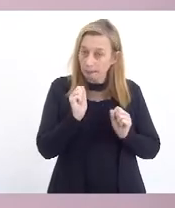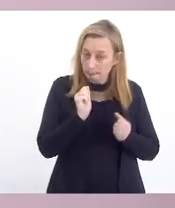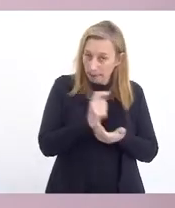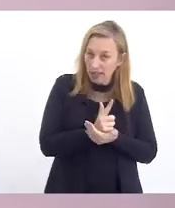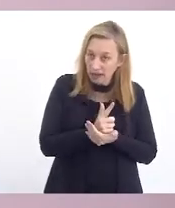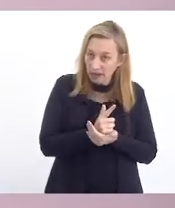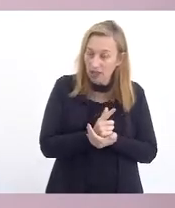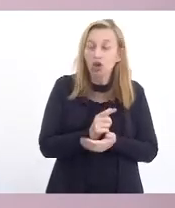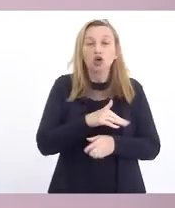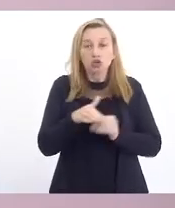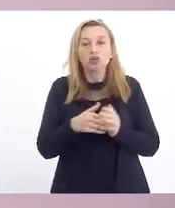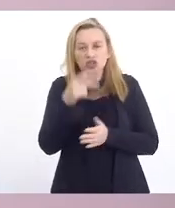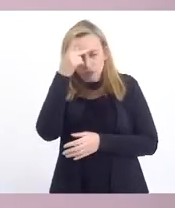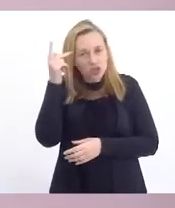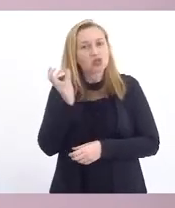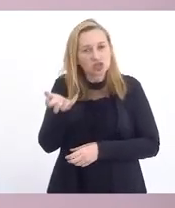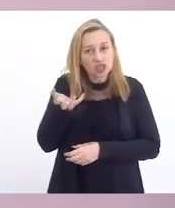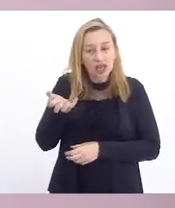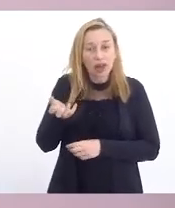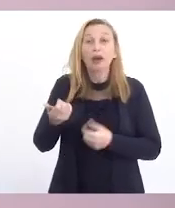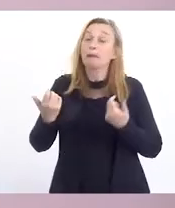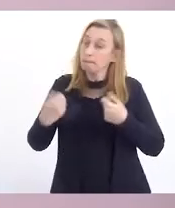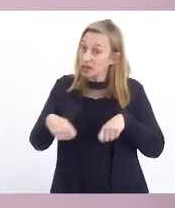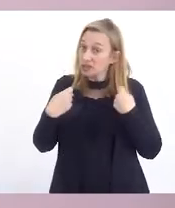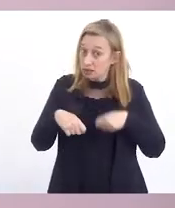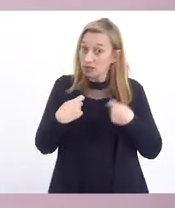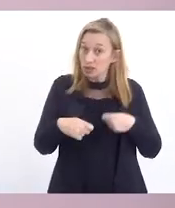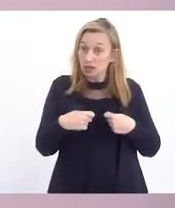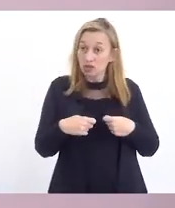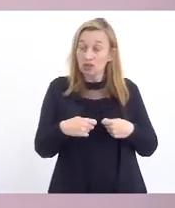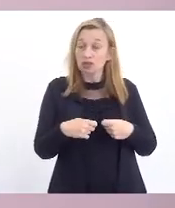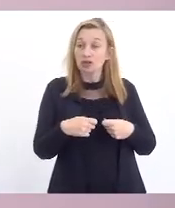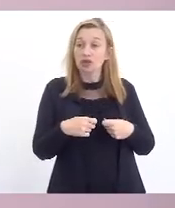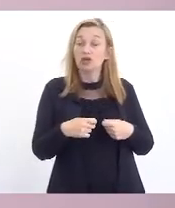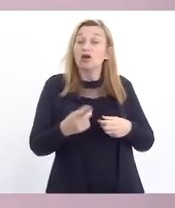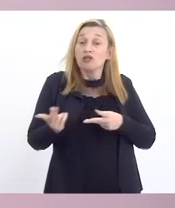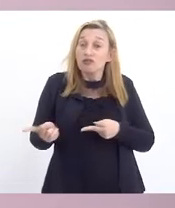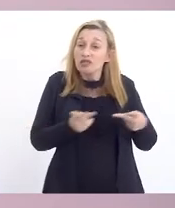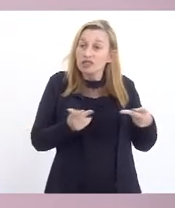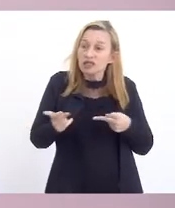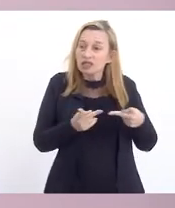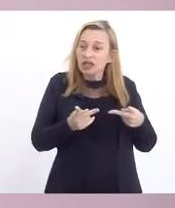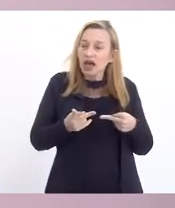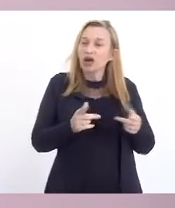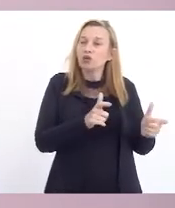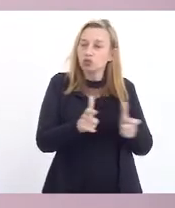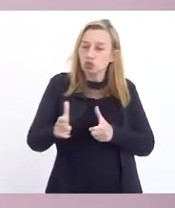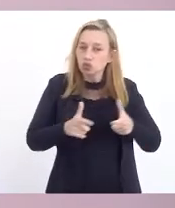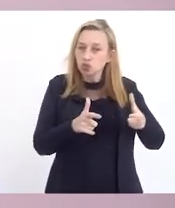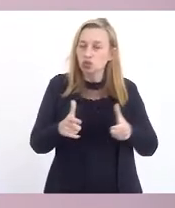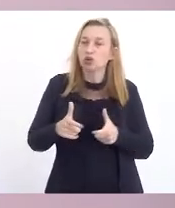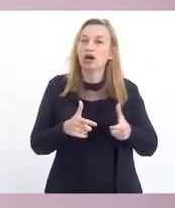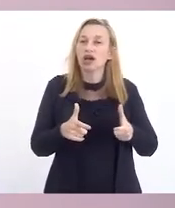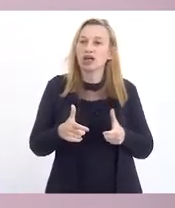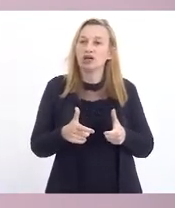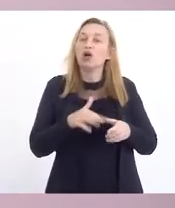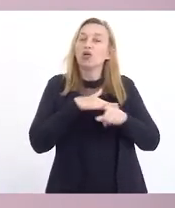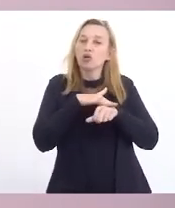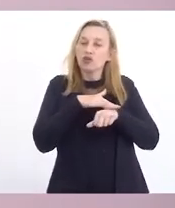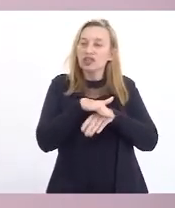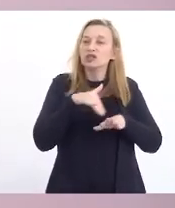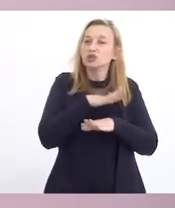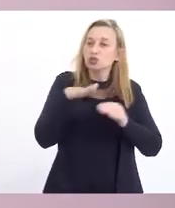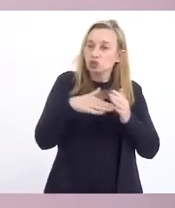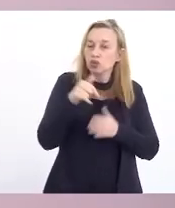mundo quer entrar na legalidade. Então, é preciso revisitar toda essa situação de maneira dialógica, conversando com todos